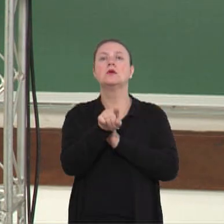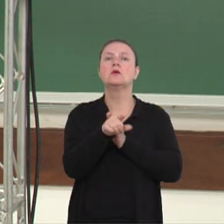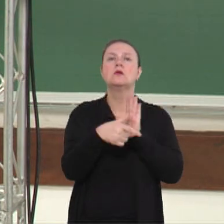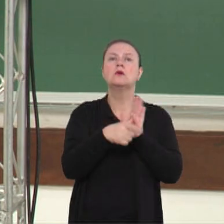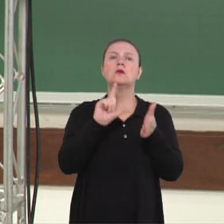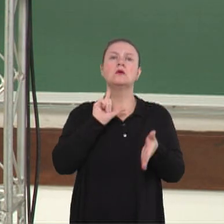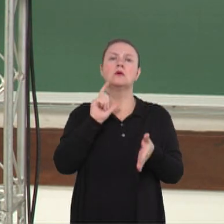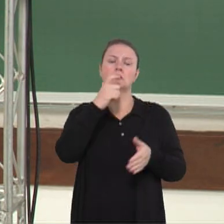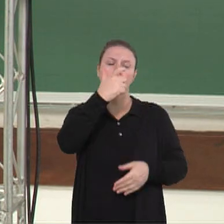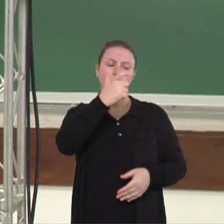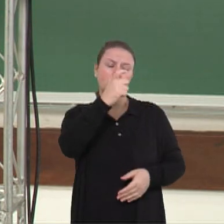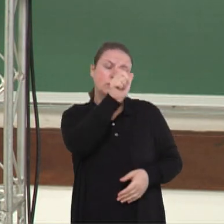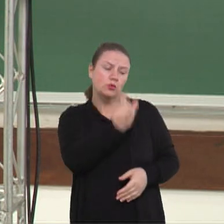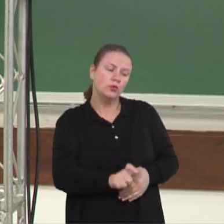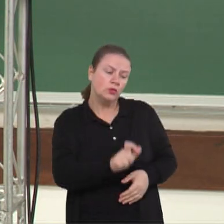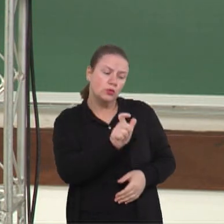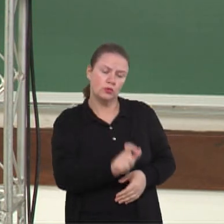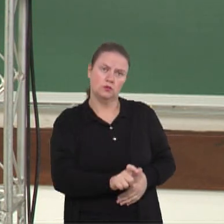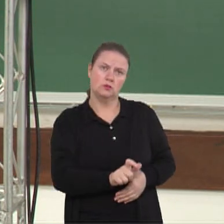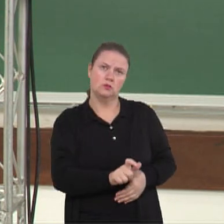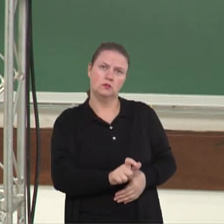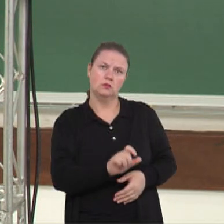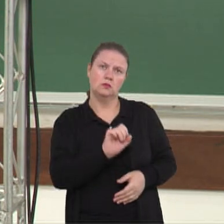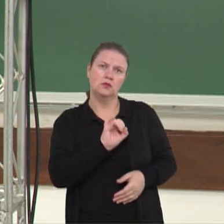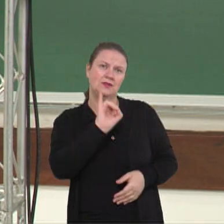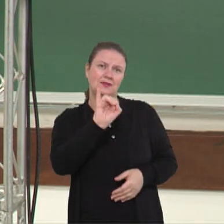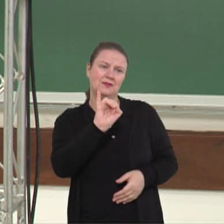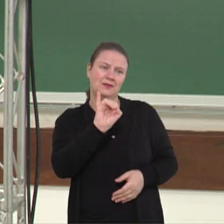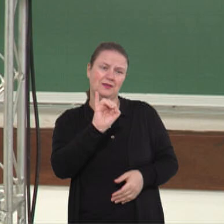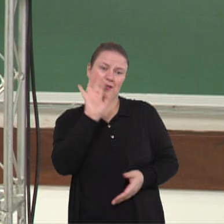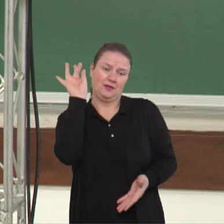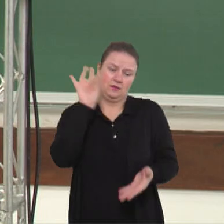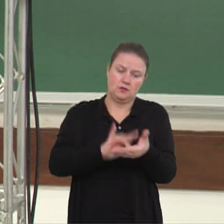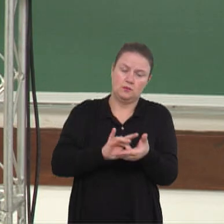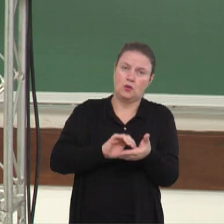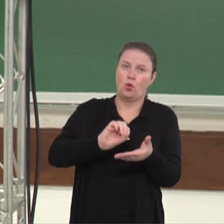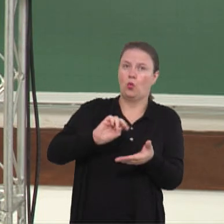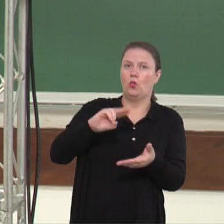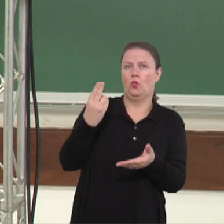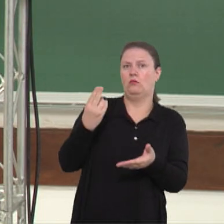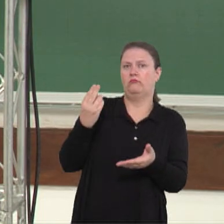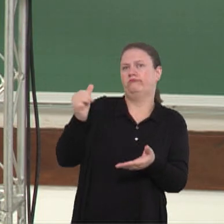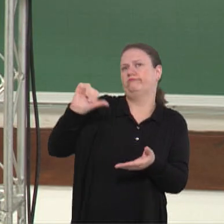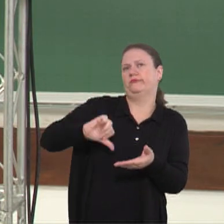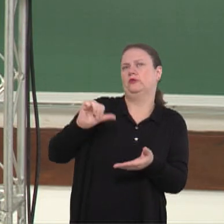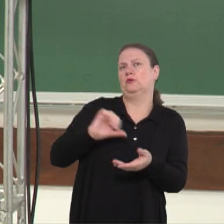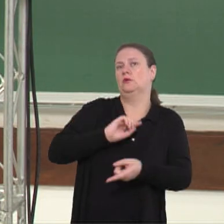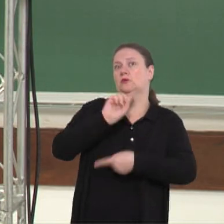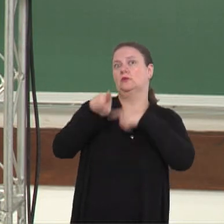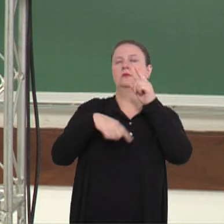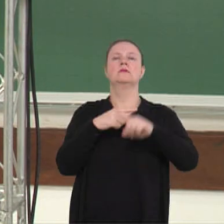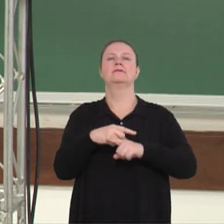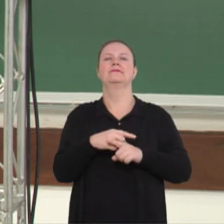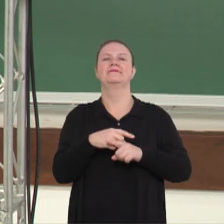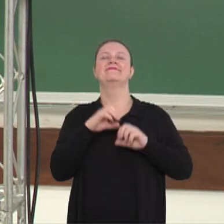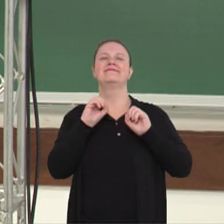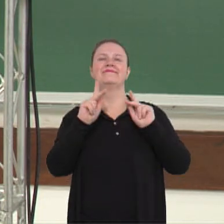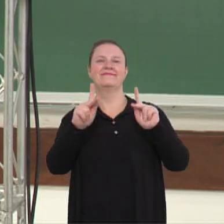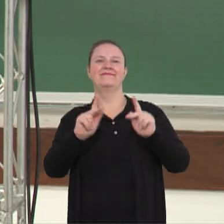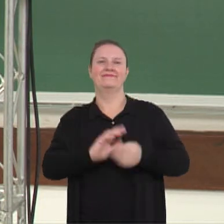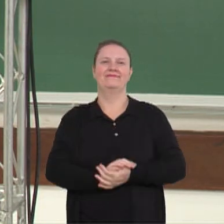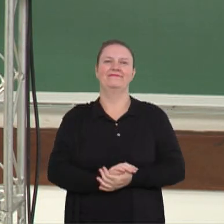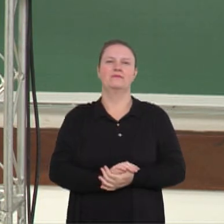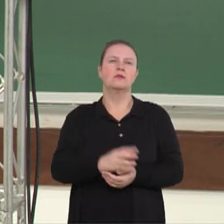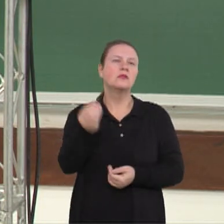do sujeito e na hora da resposta seja afirmativa seja negativa depois do sujeito tá ok hoje